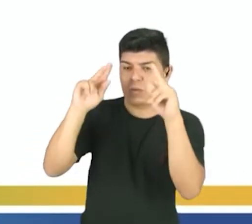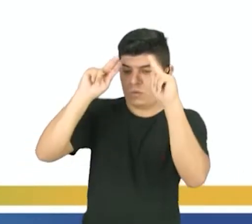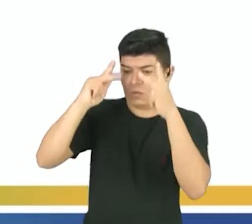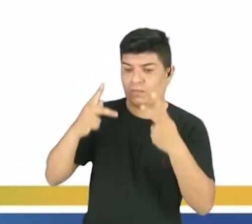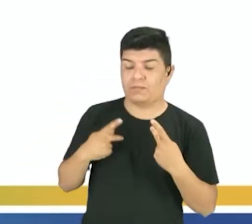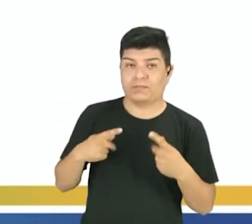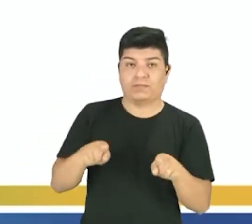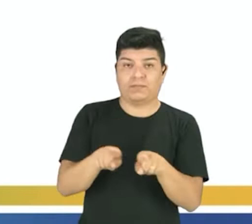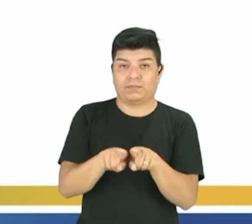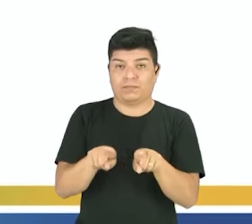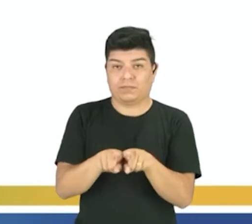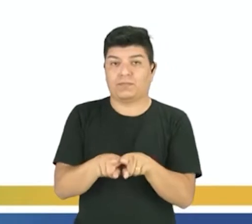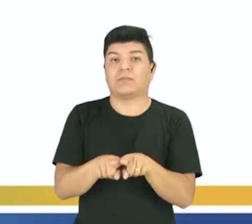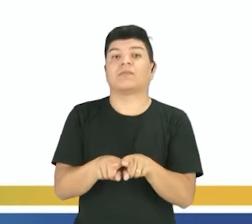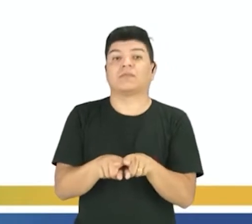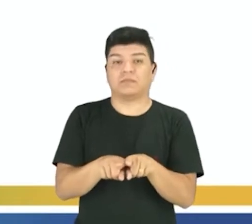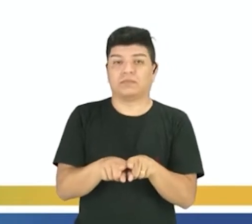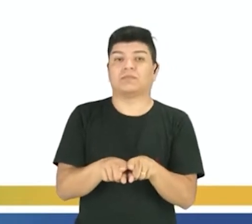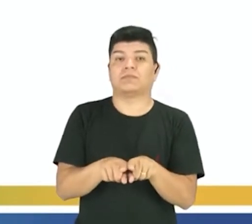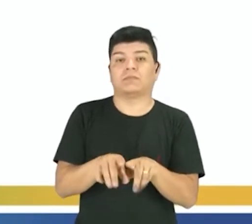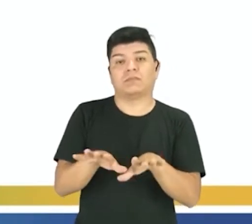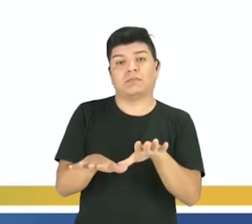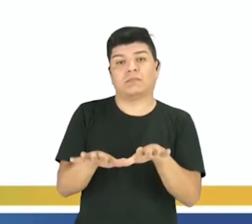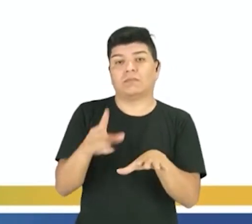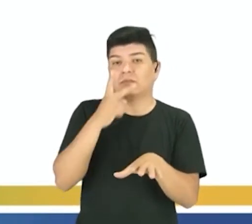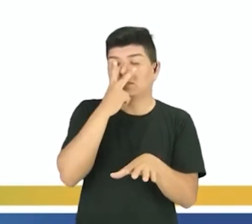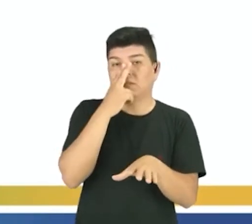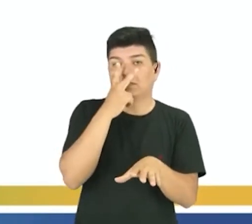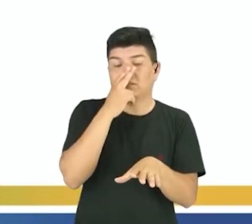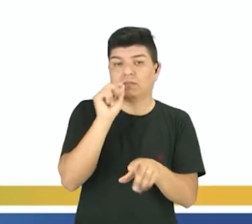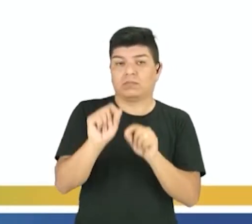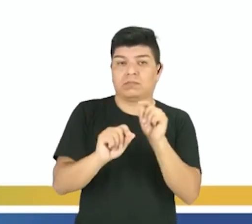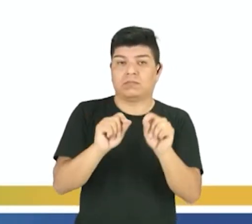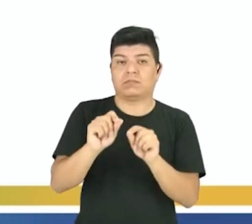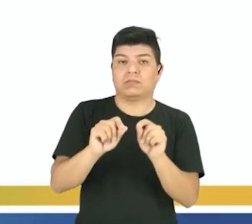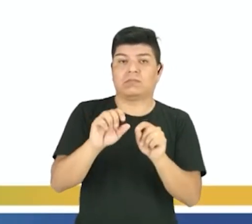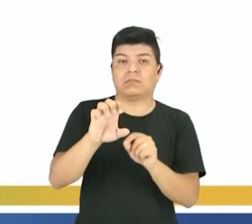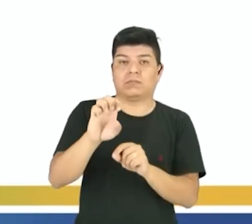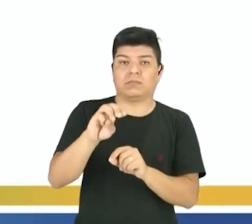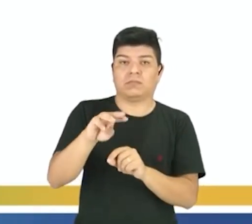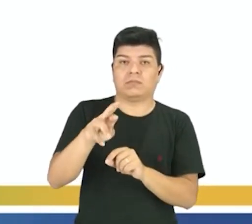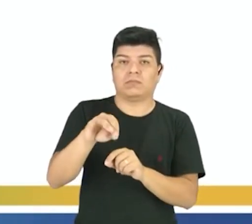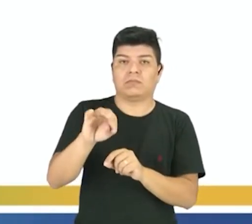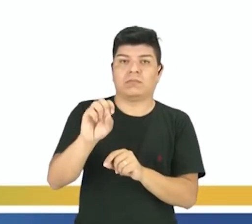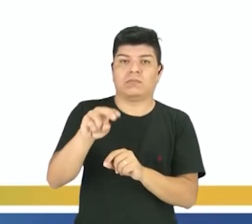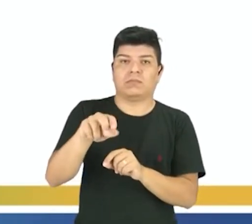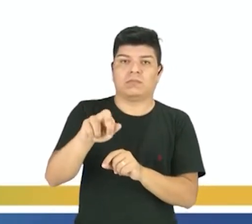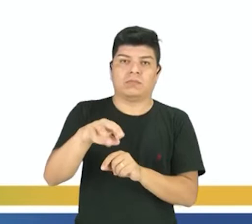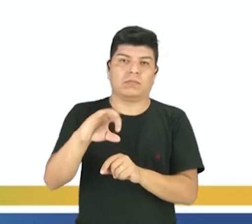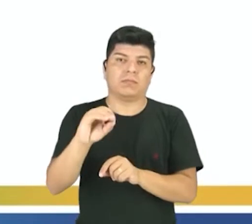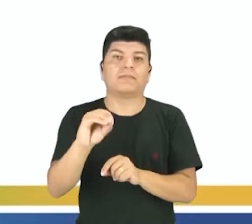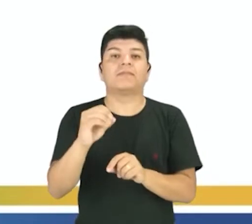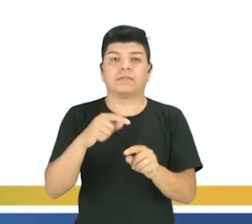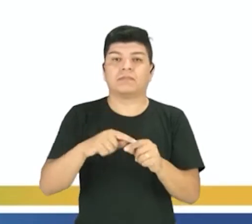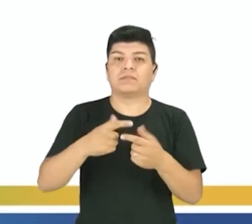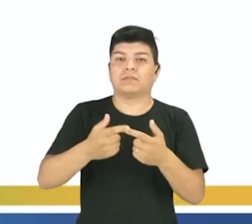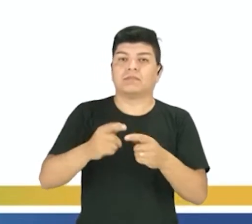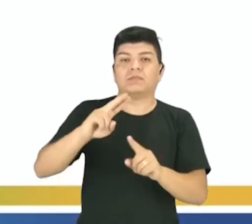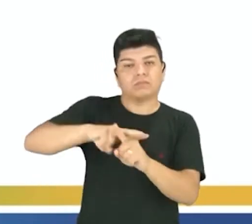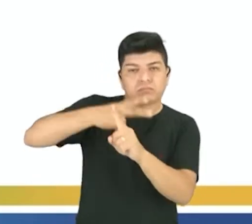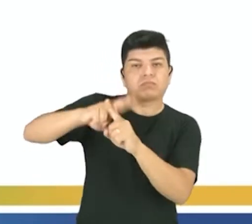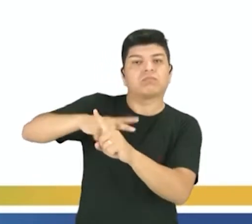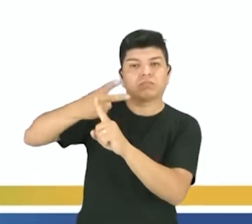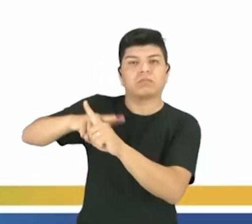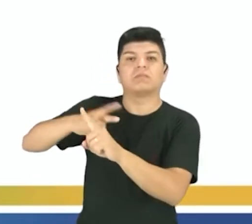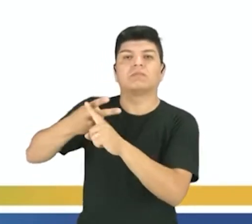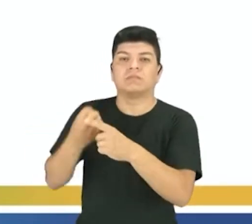humanos, eles são praticamente parecidos com os tecidos embrionários, que são aqueles que têm alta capacidade de se multiplicar,